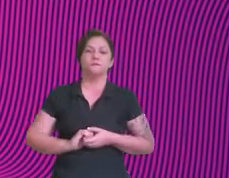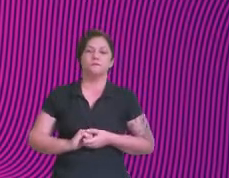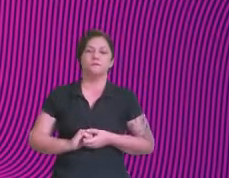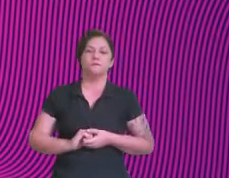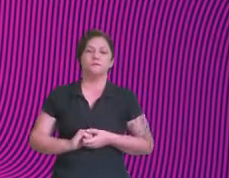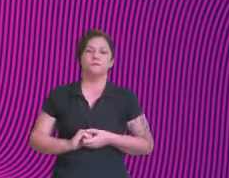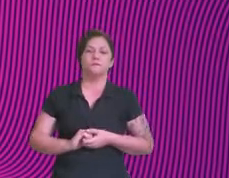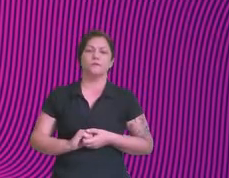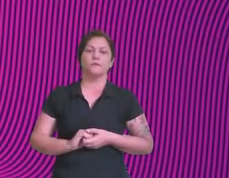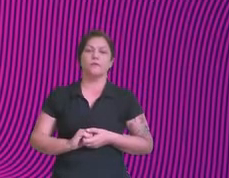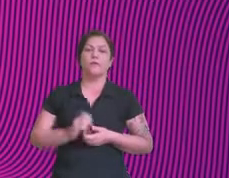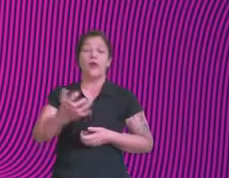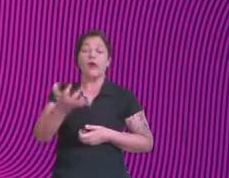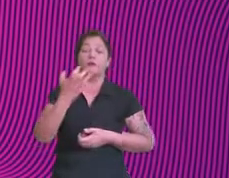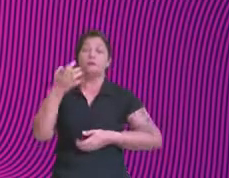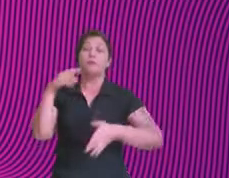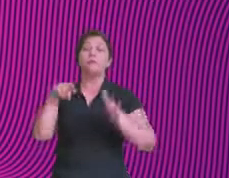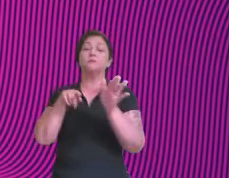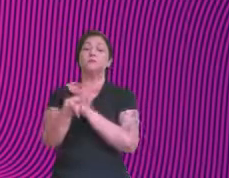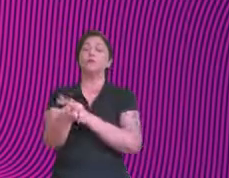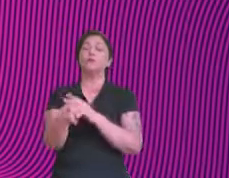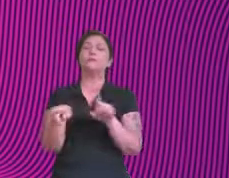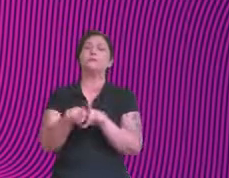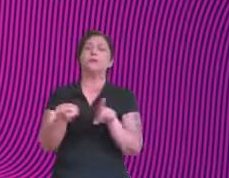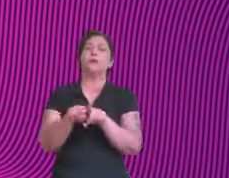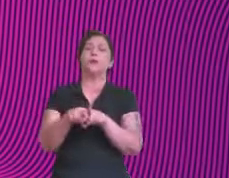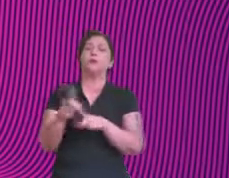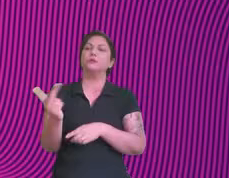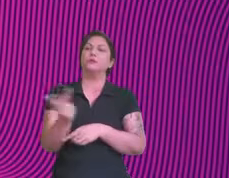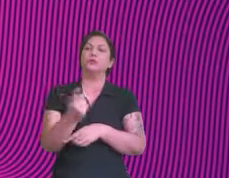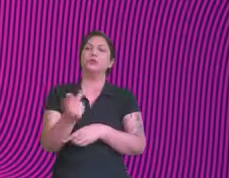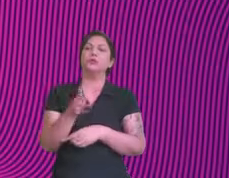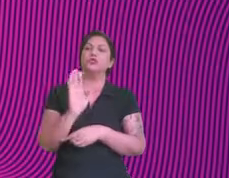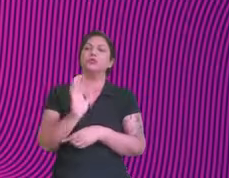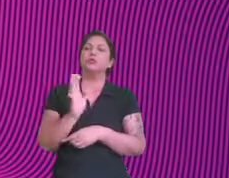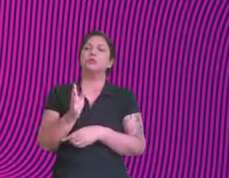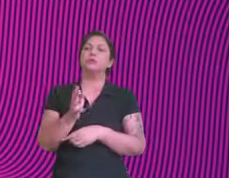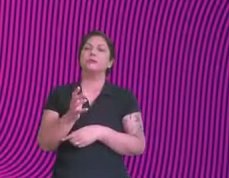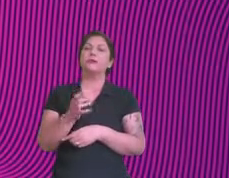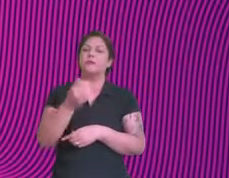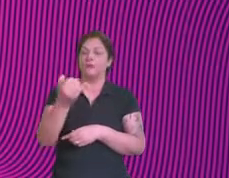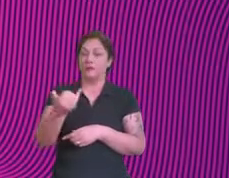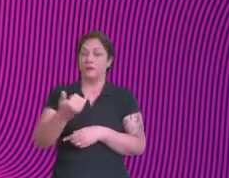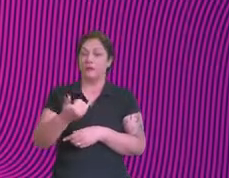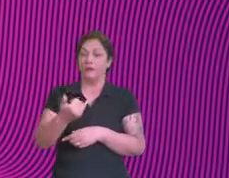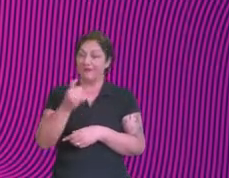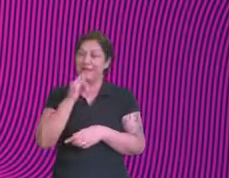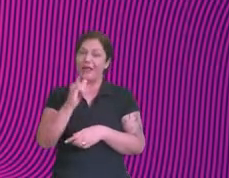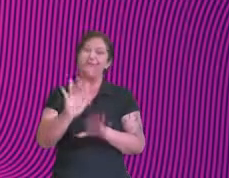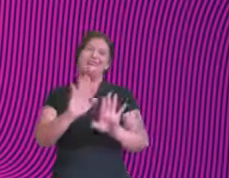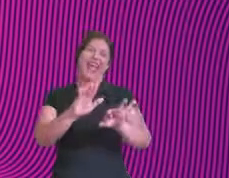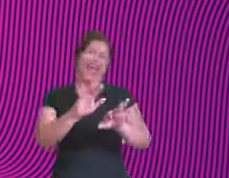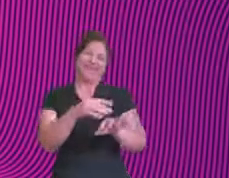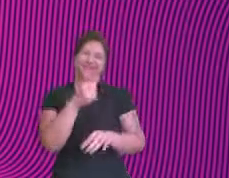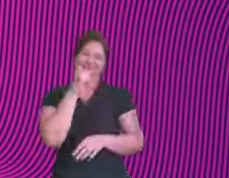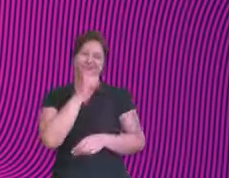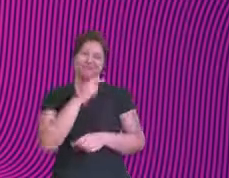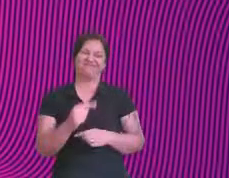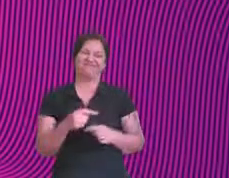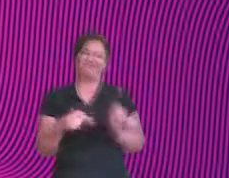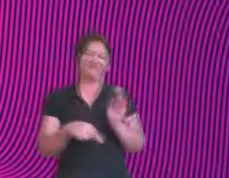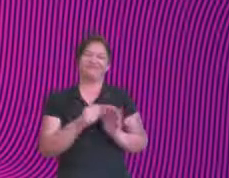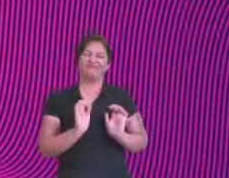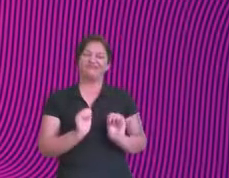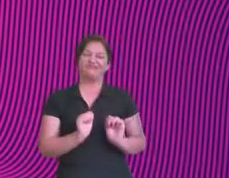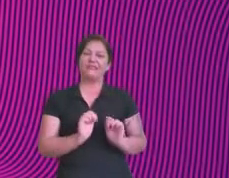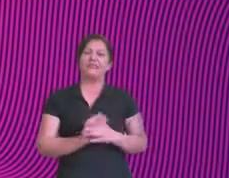Queria fazer Rodrigo, uma pergunta, vocês comentaram... Oi, fala, Kelly. Mulheres primeiro. Queria fazer